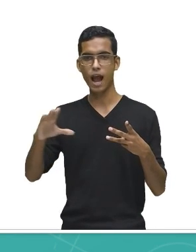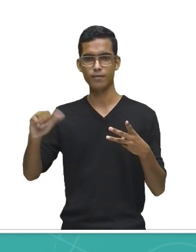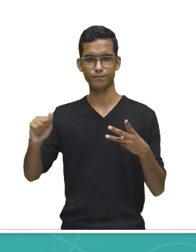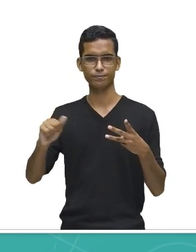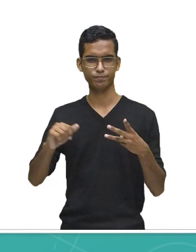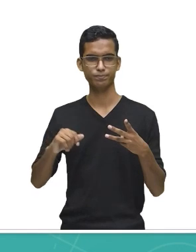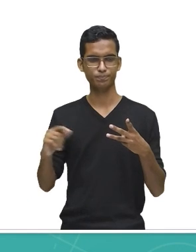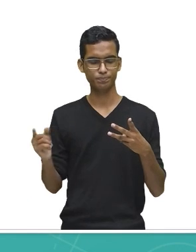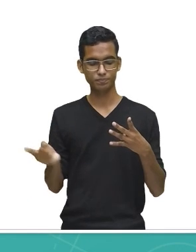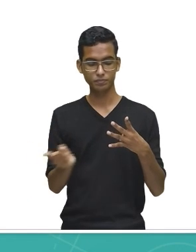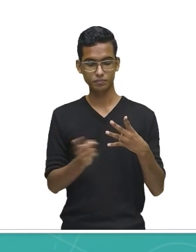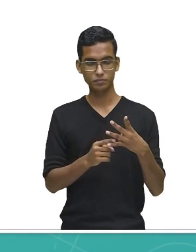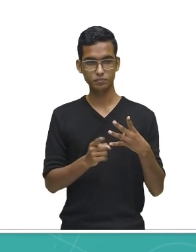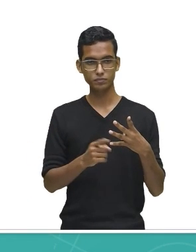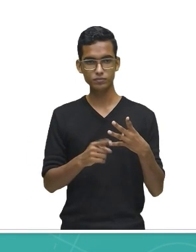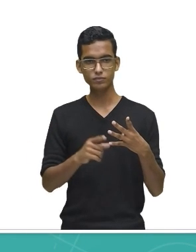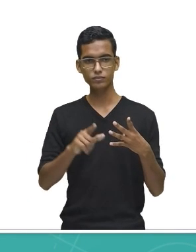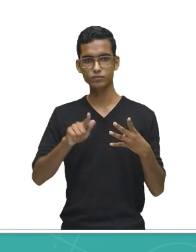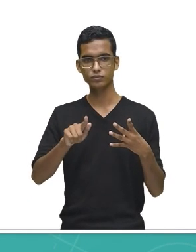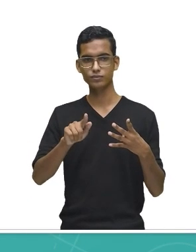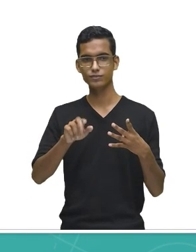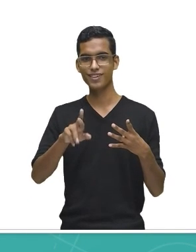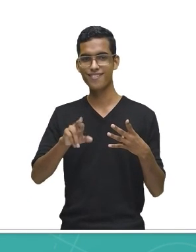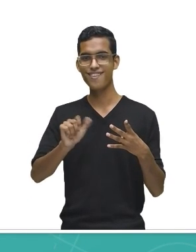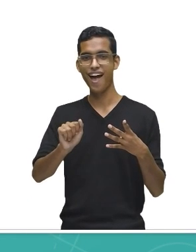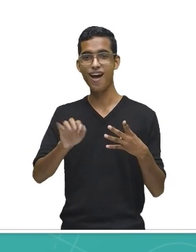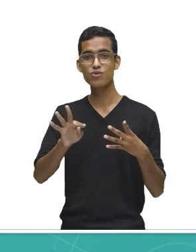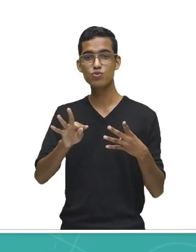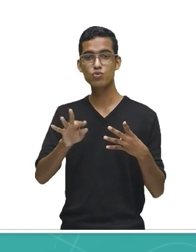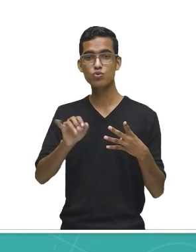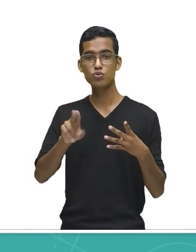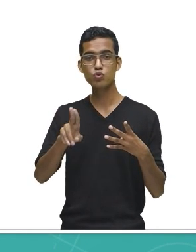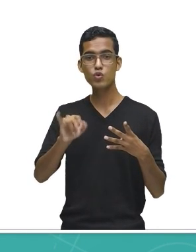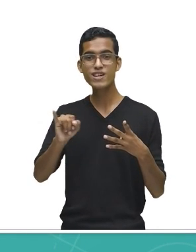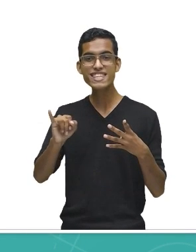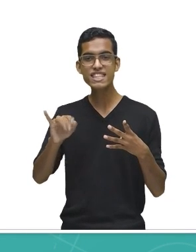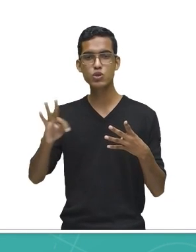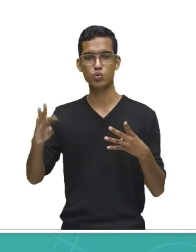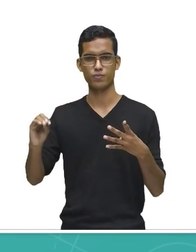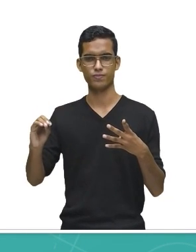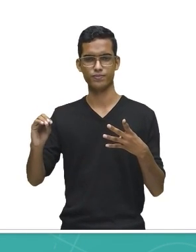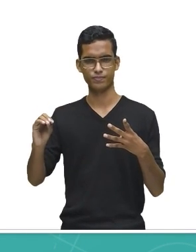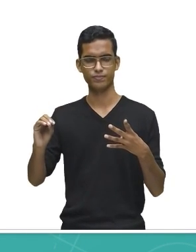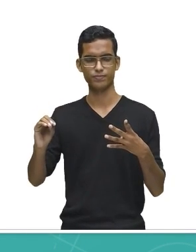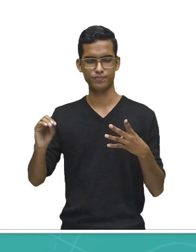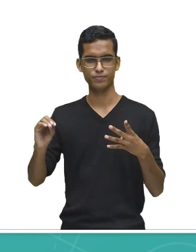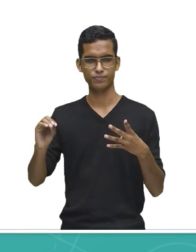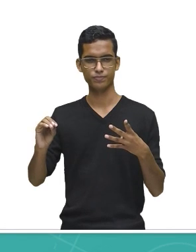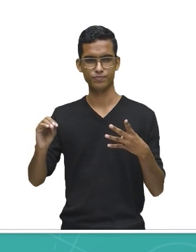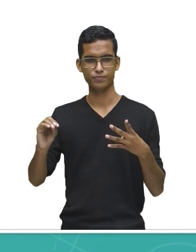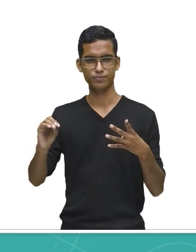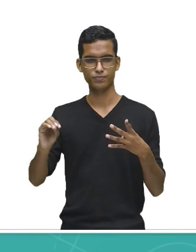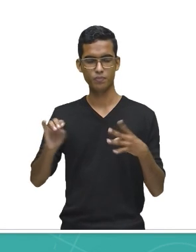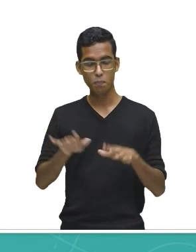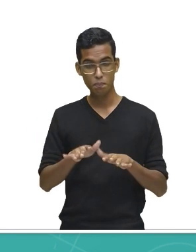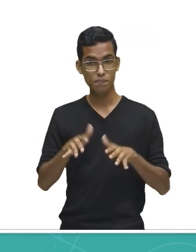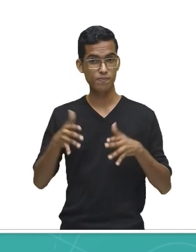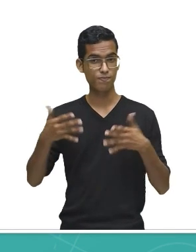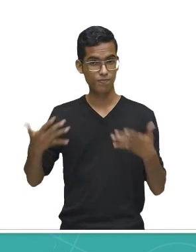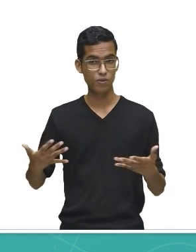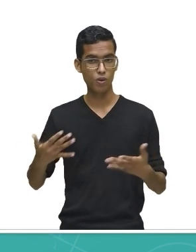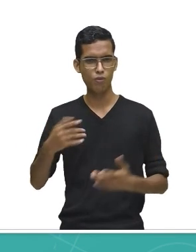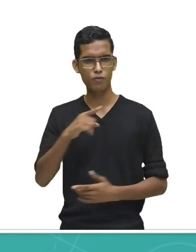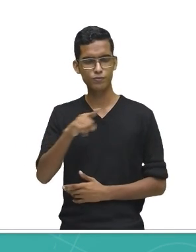certa? E é gratuito, gratuito, né? Então,